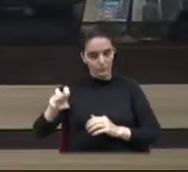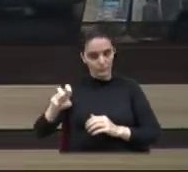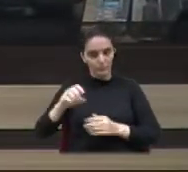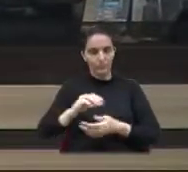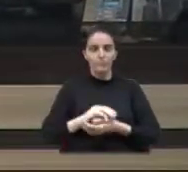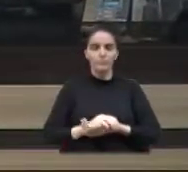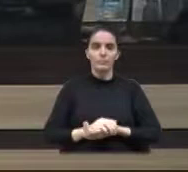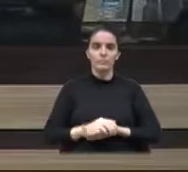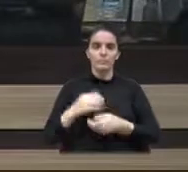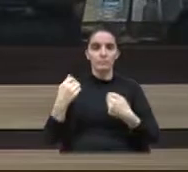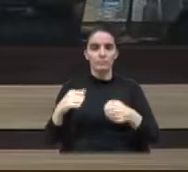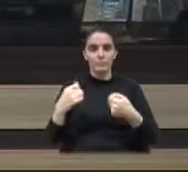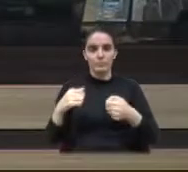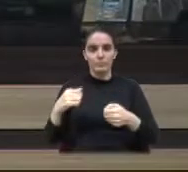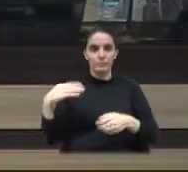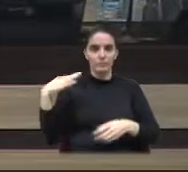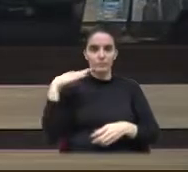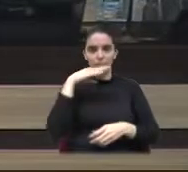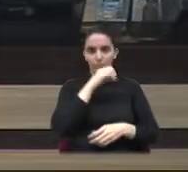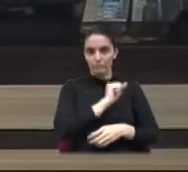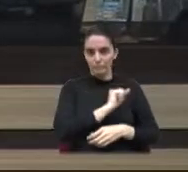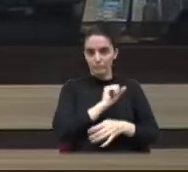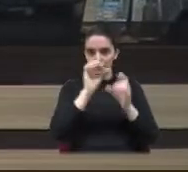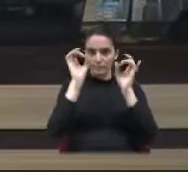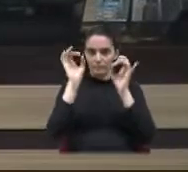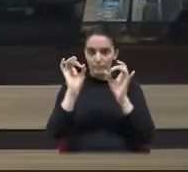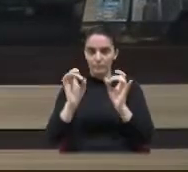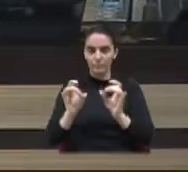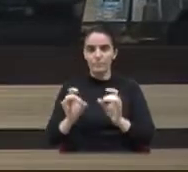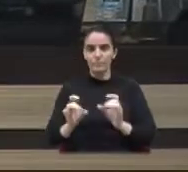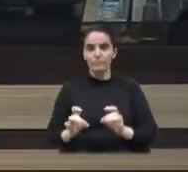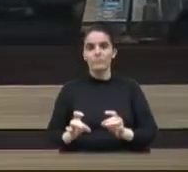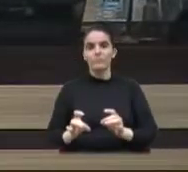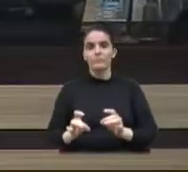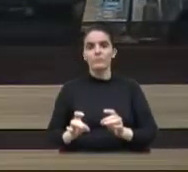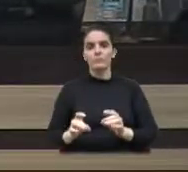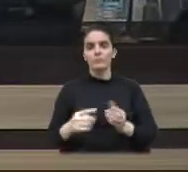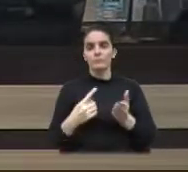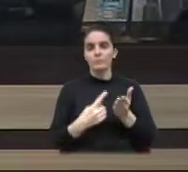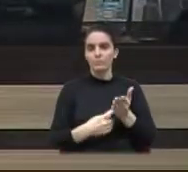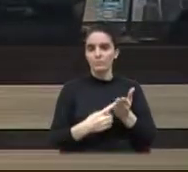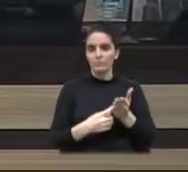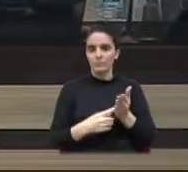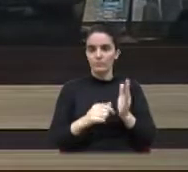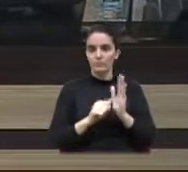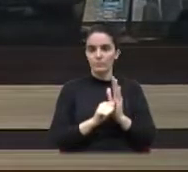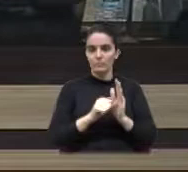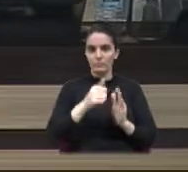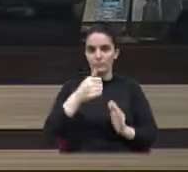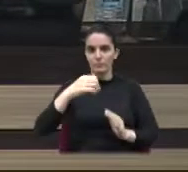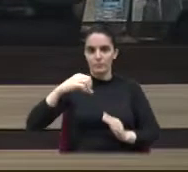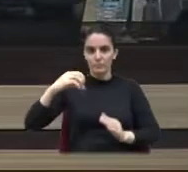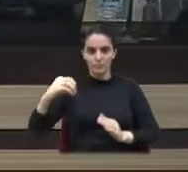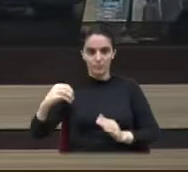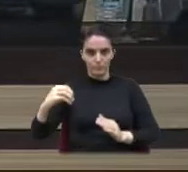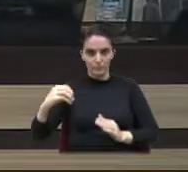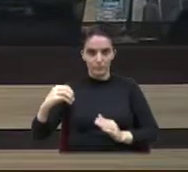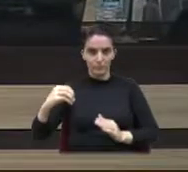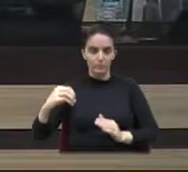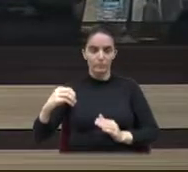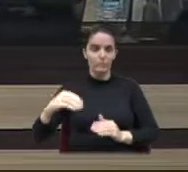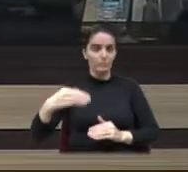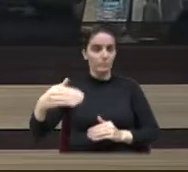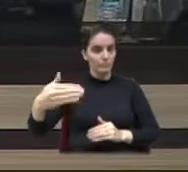o qual deverá tramitar sobre o regime de urgência especial, conforme dispõe os artigos 190 e seguintes